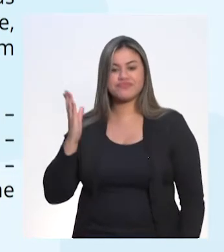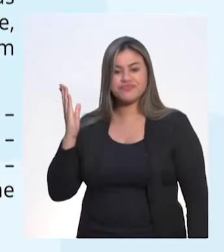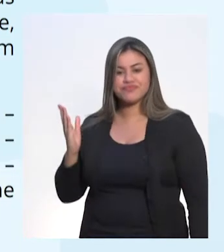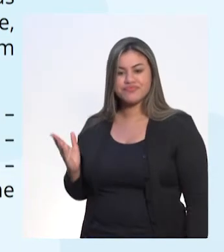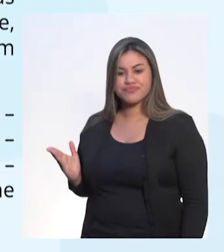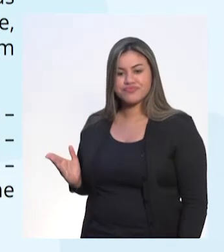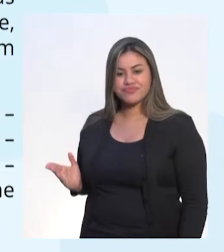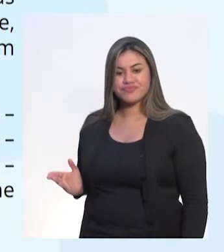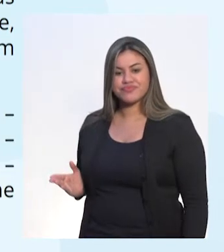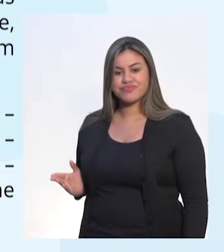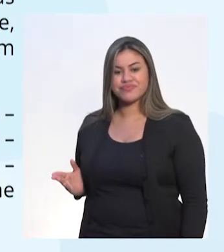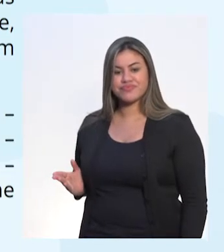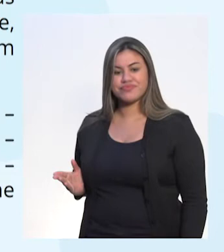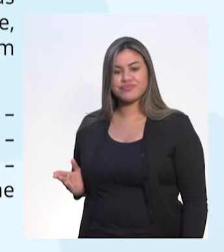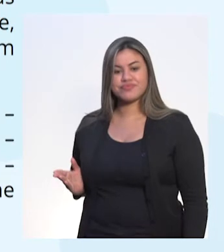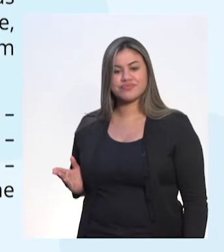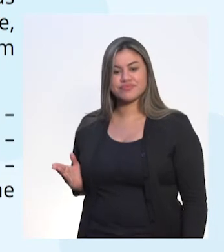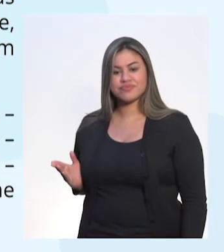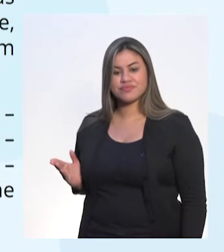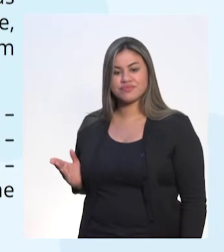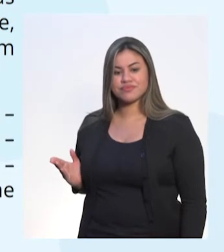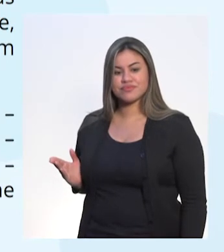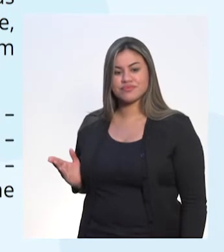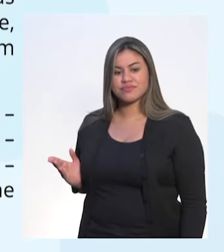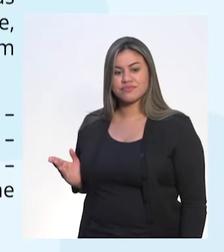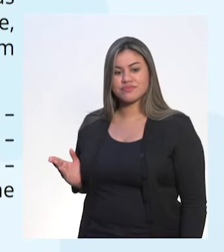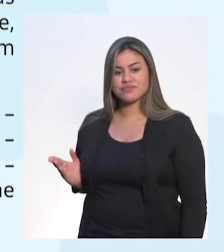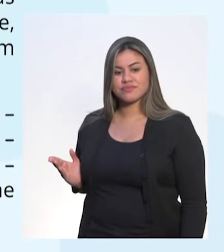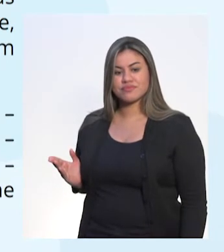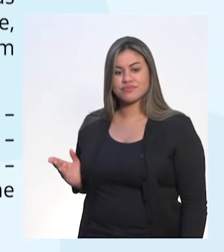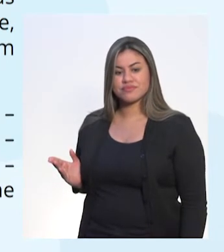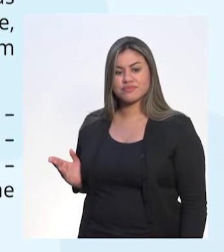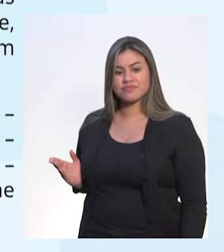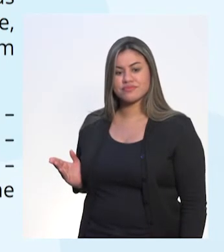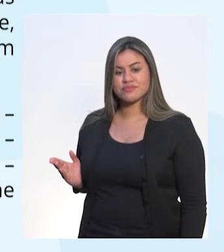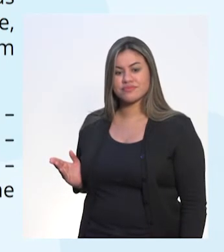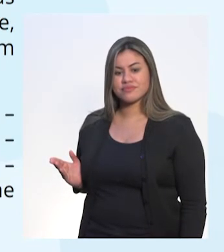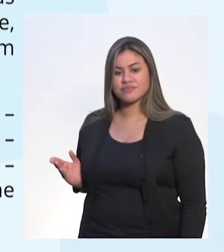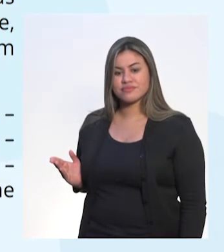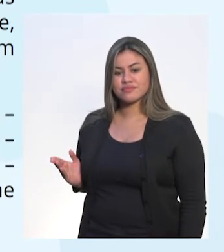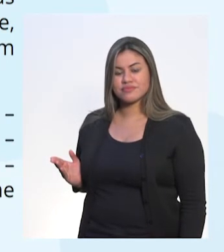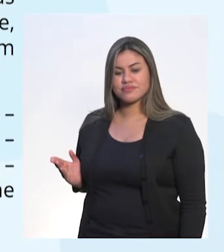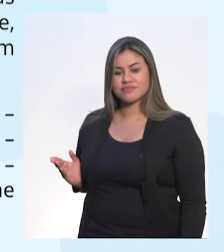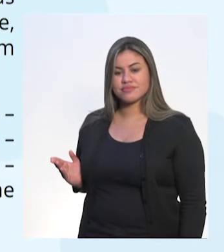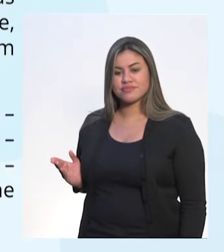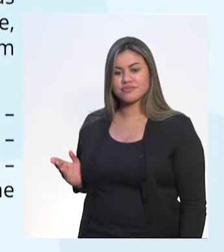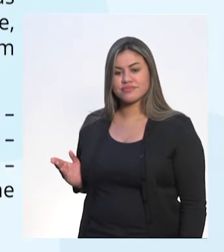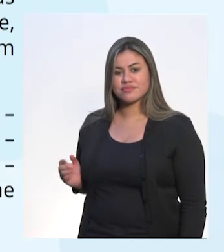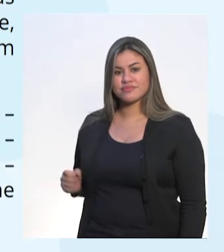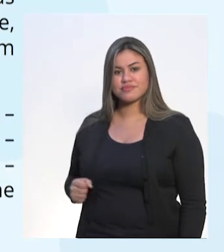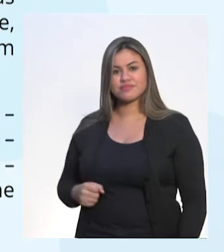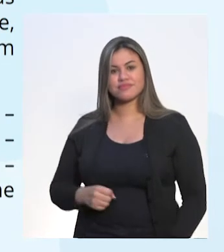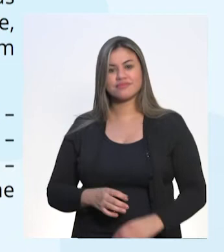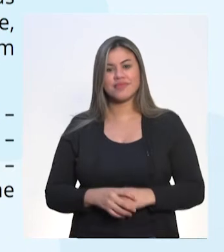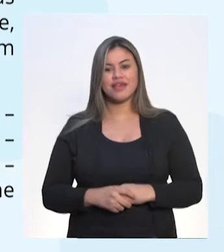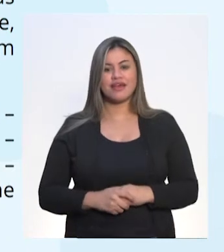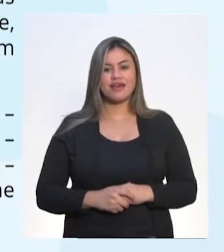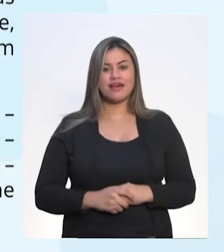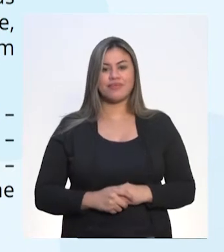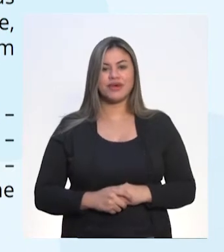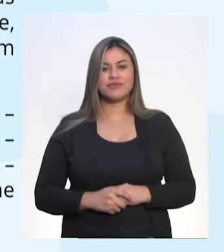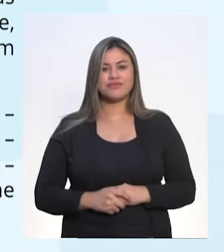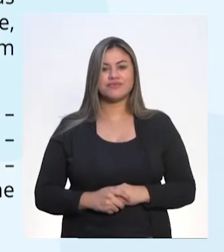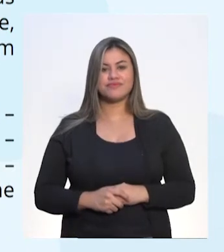pijama, futebol, piquenique, tênis, pudim, sanduíche, trem, né, etc. Tá